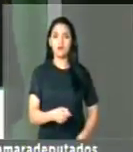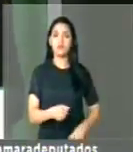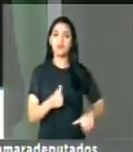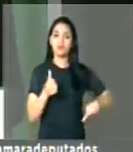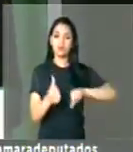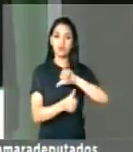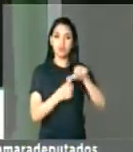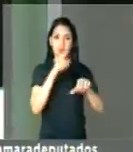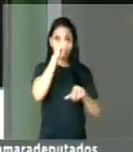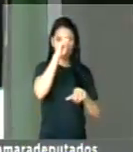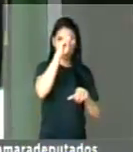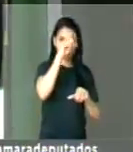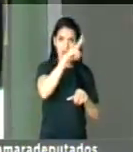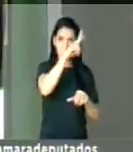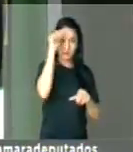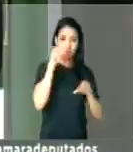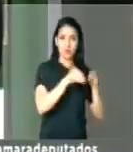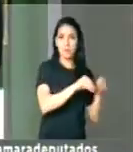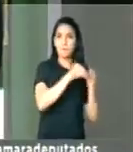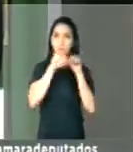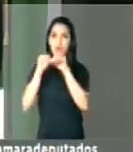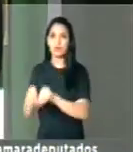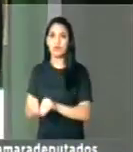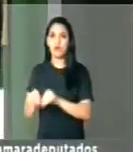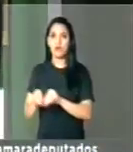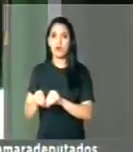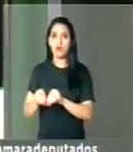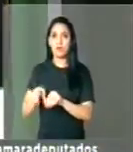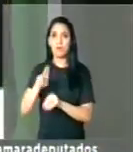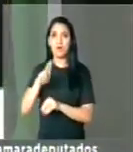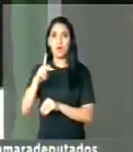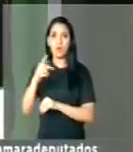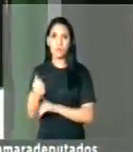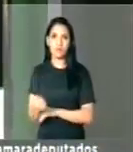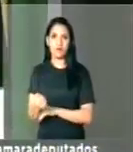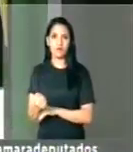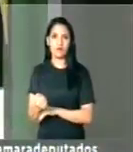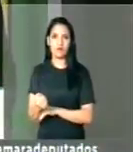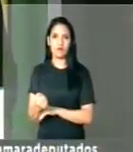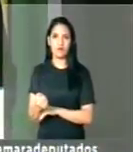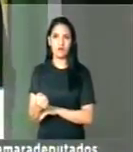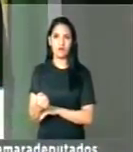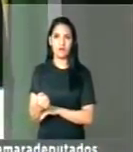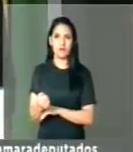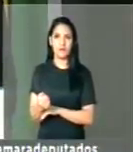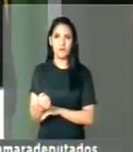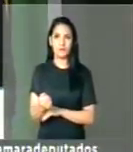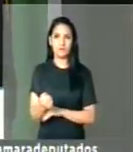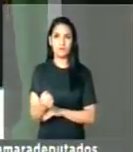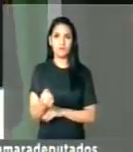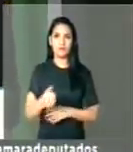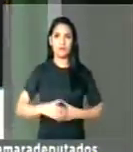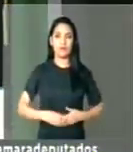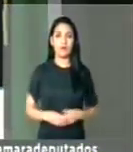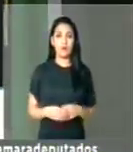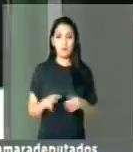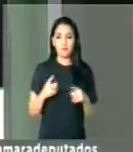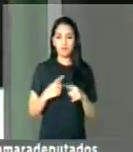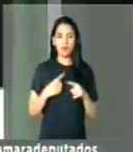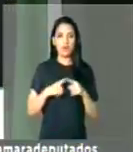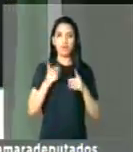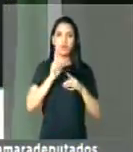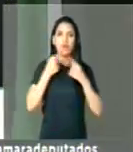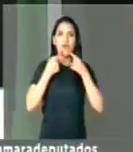prefeitura para uma unidade de pronto atendimento. O que está em discussão aqui não é ele ser atendido ou não no hospital público.